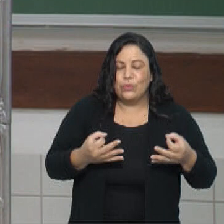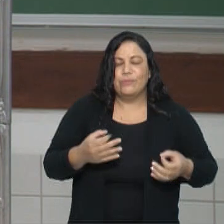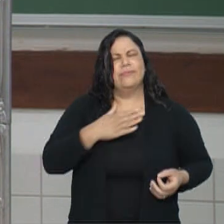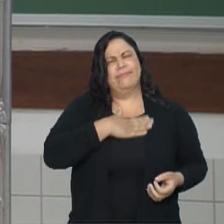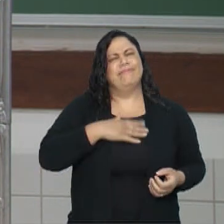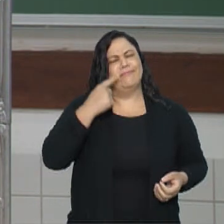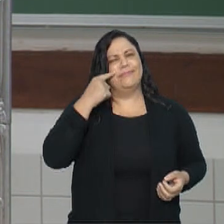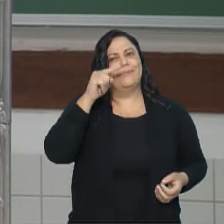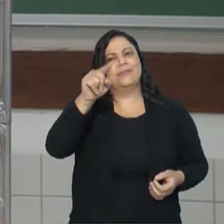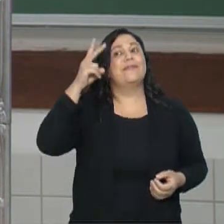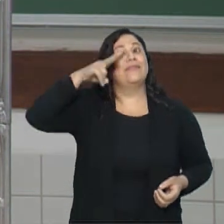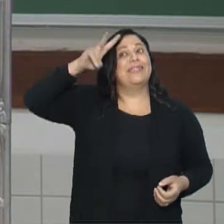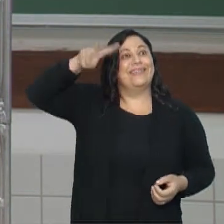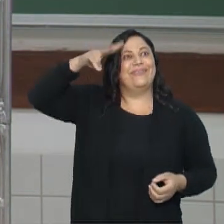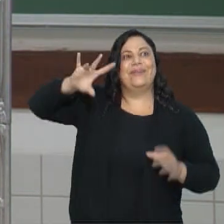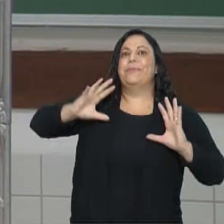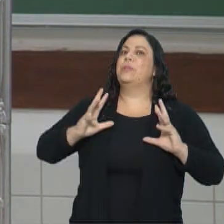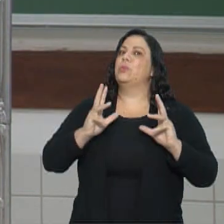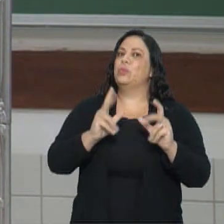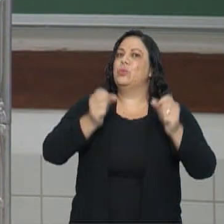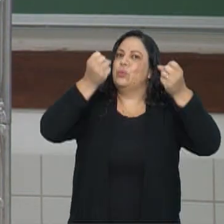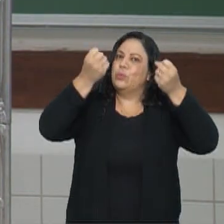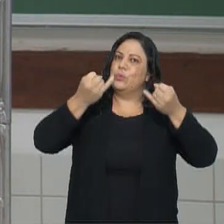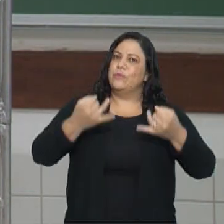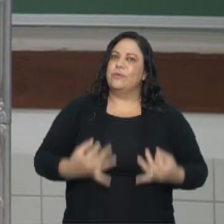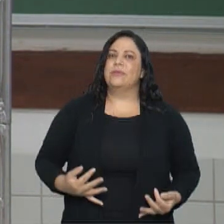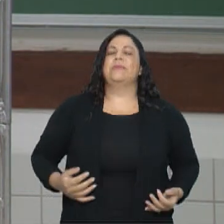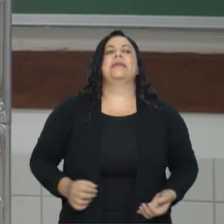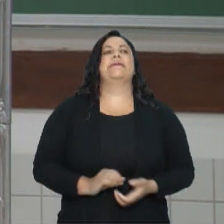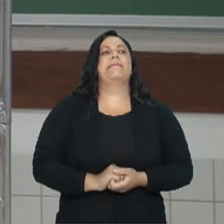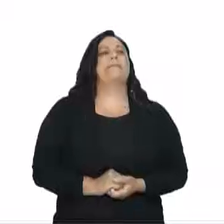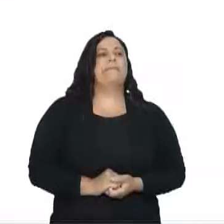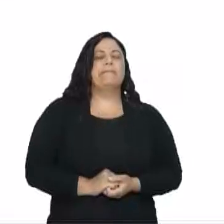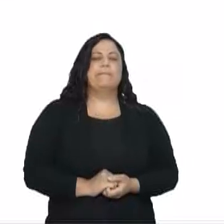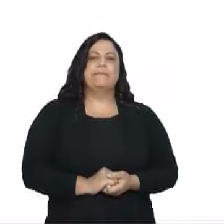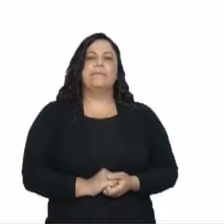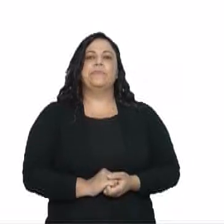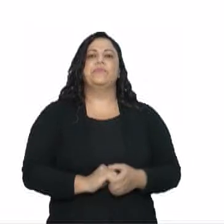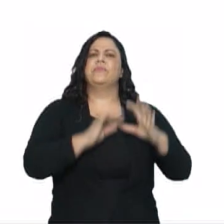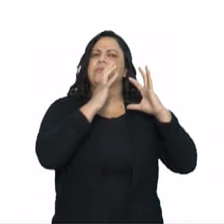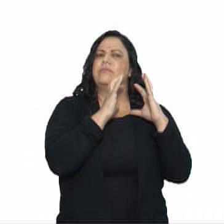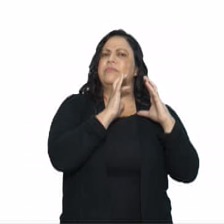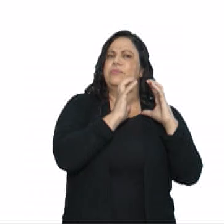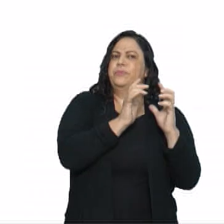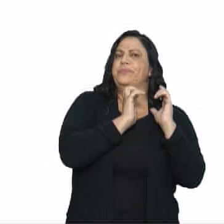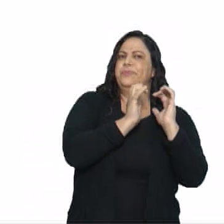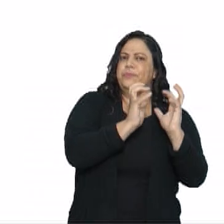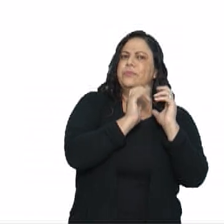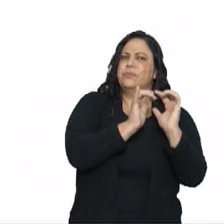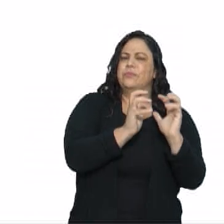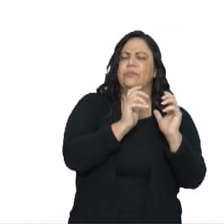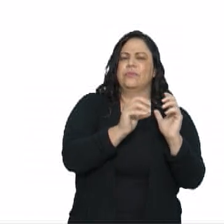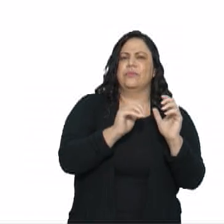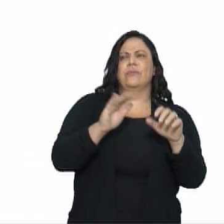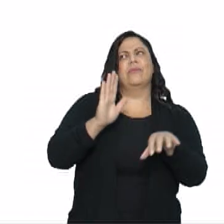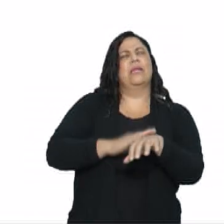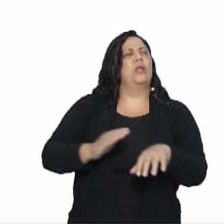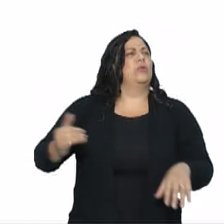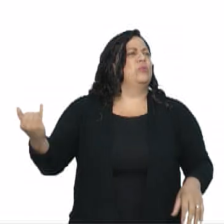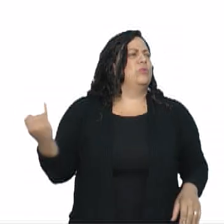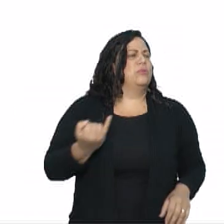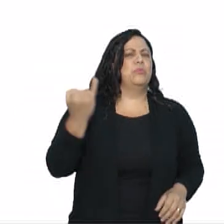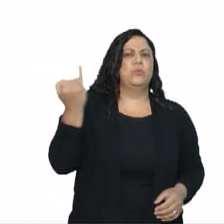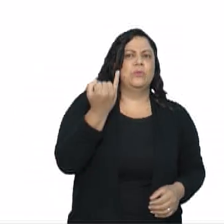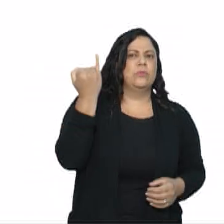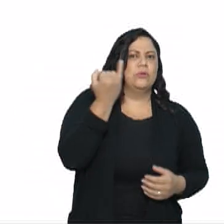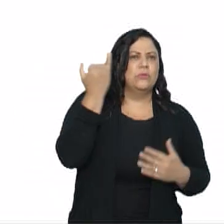vocês estão lembrando de tudo que foi conversado. Então, o nosso cérebro é um órgão muito importante. Todos os órgãos do